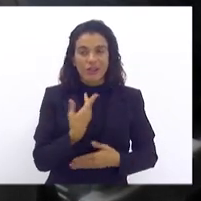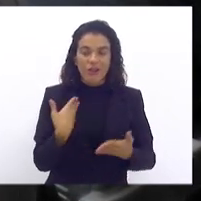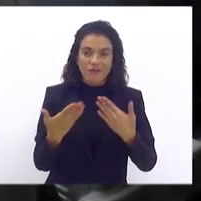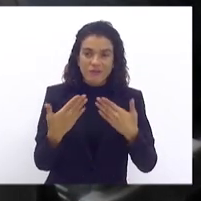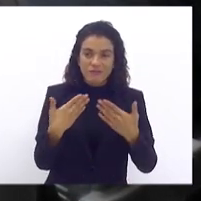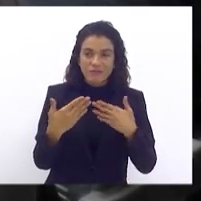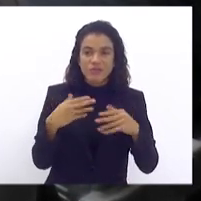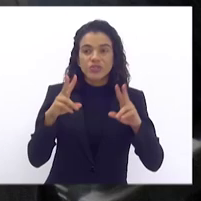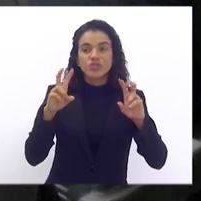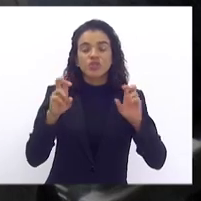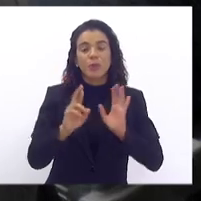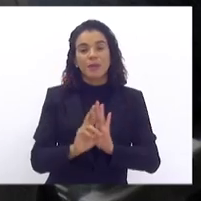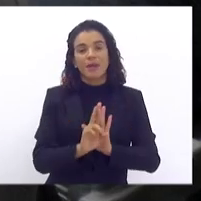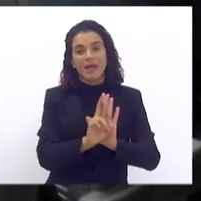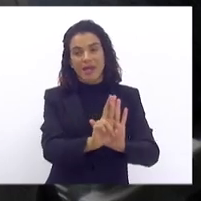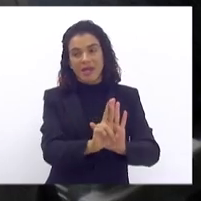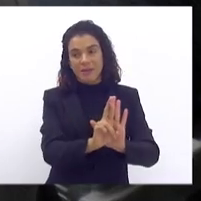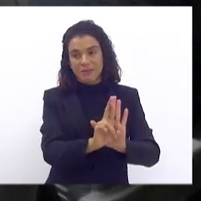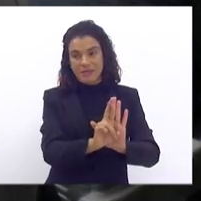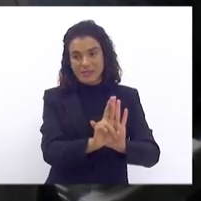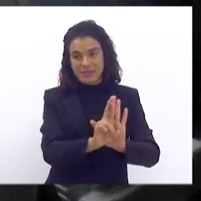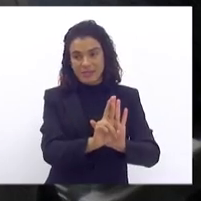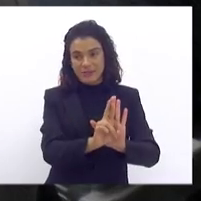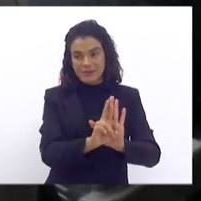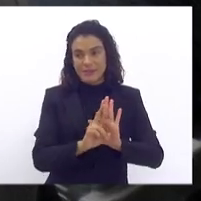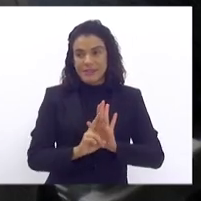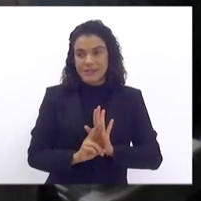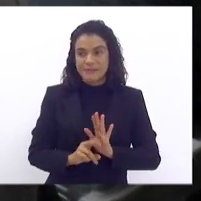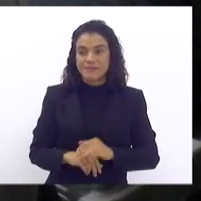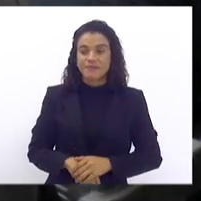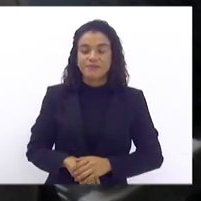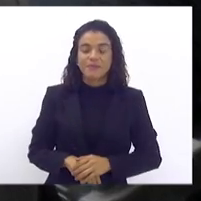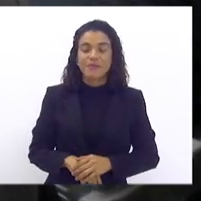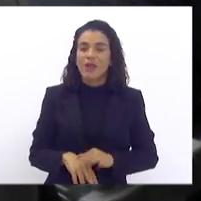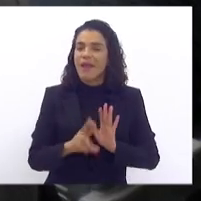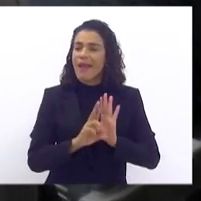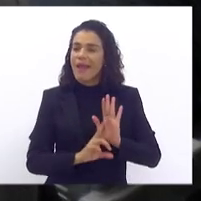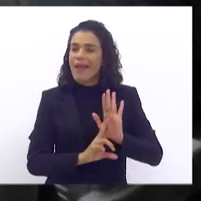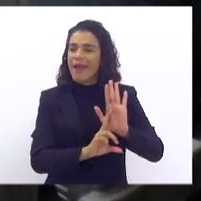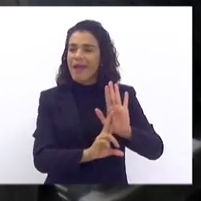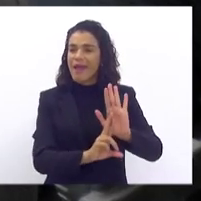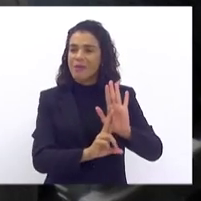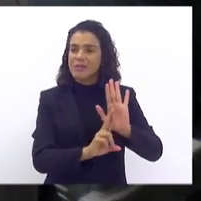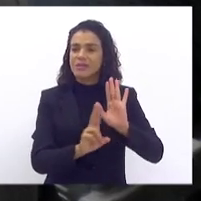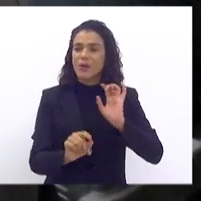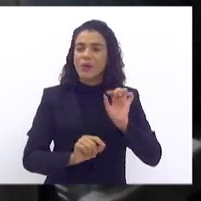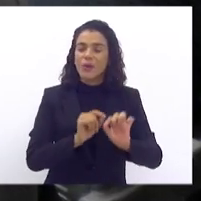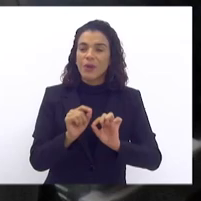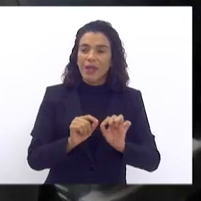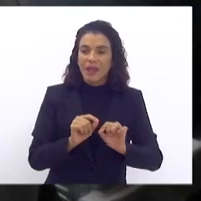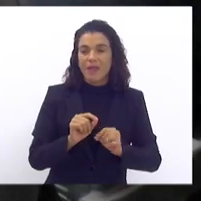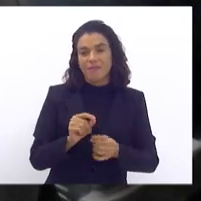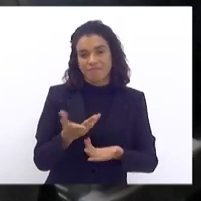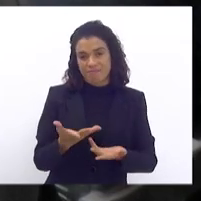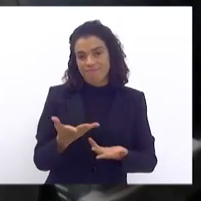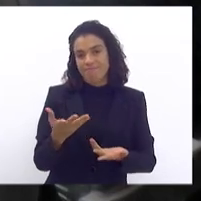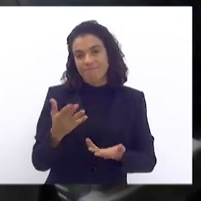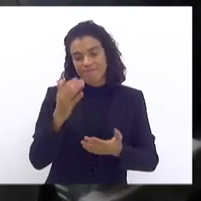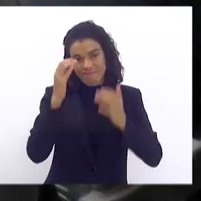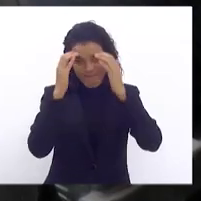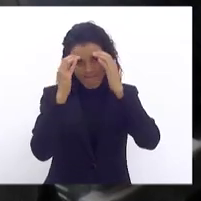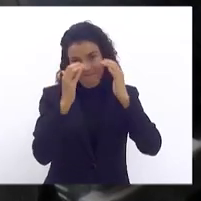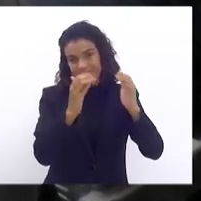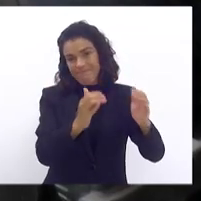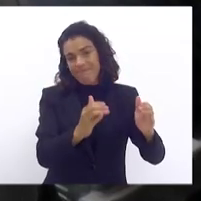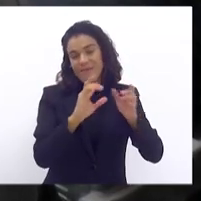Brasil, sobre representatividade. E, quando a gente fala em representatividade, a gente faz valer ali o nosso Estado de